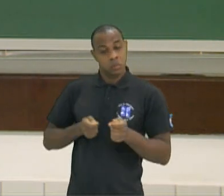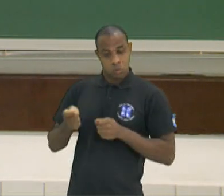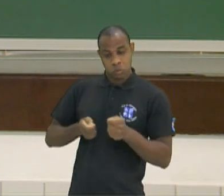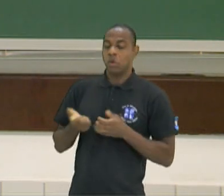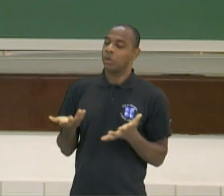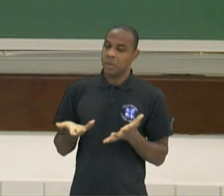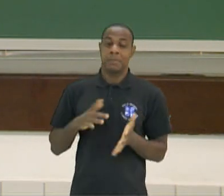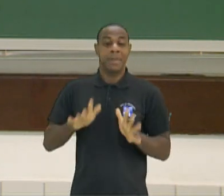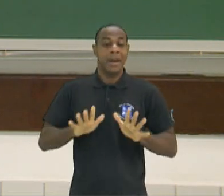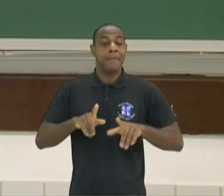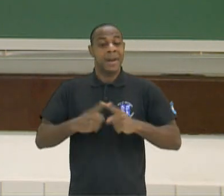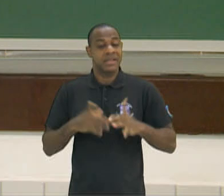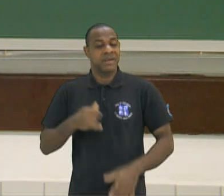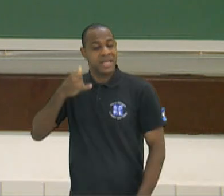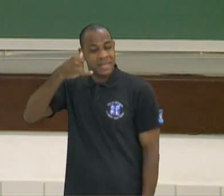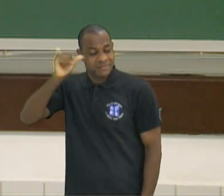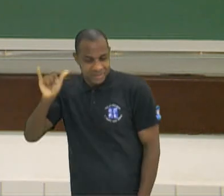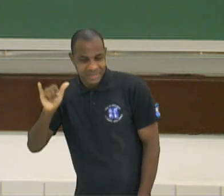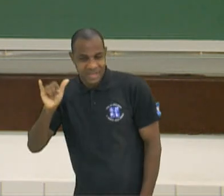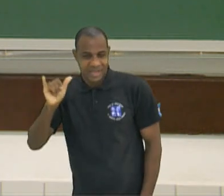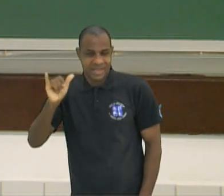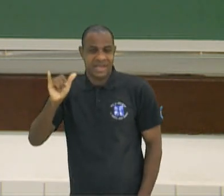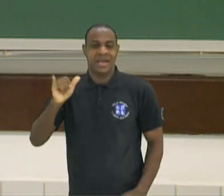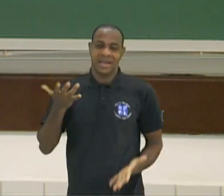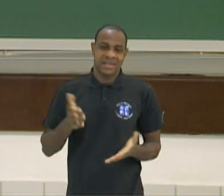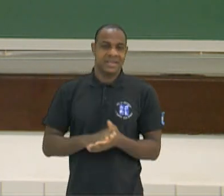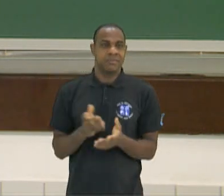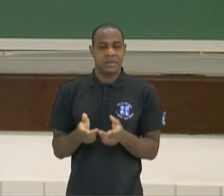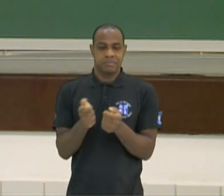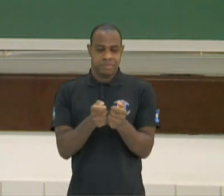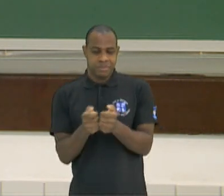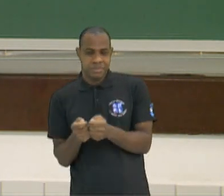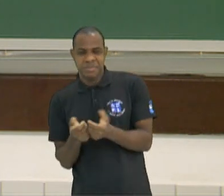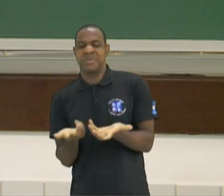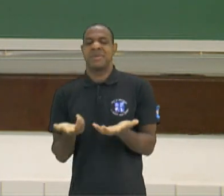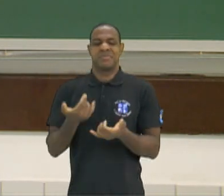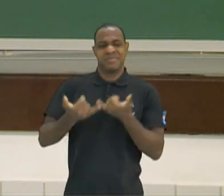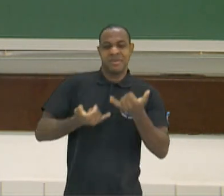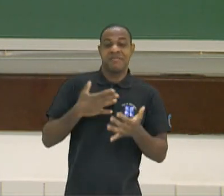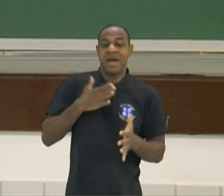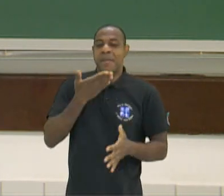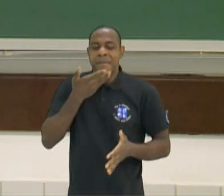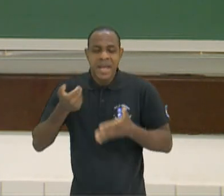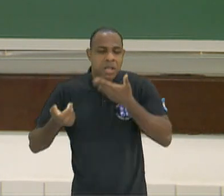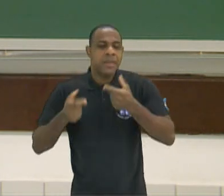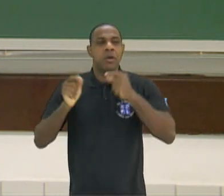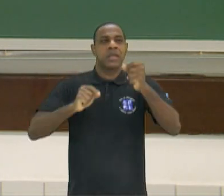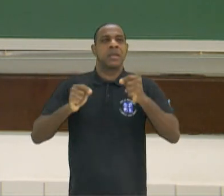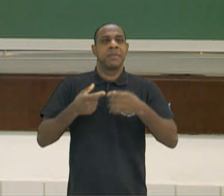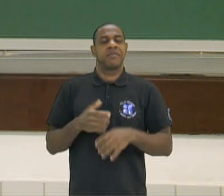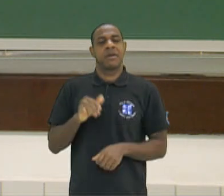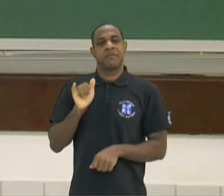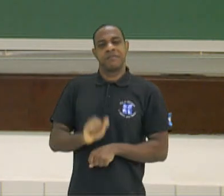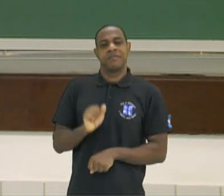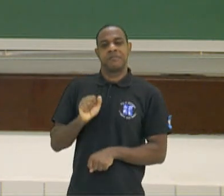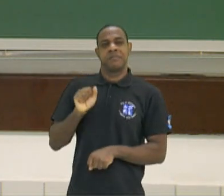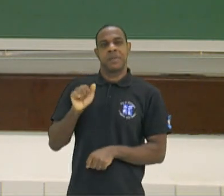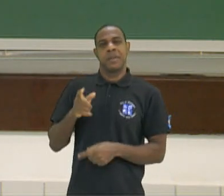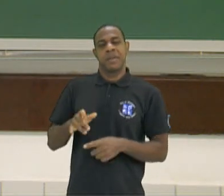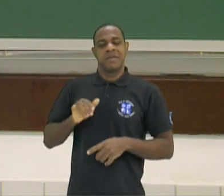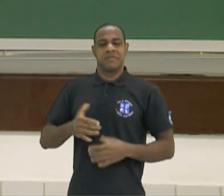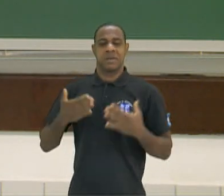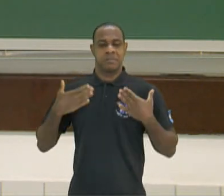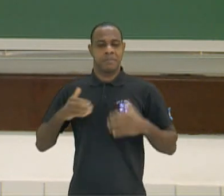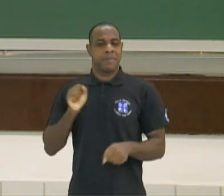vai evitar um jogo ativo, um active video game, ele vai melhorar para evitar que você se torne um couch potato, que a gente já viu nas